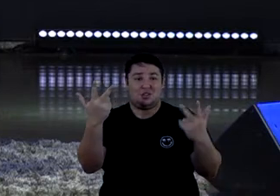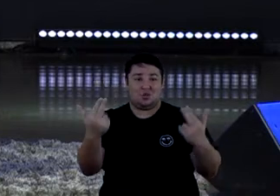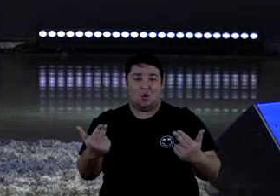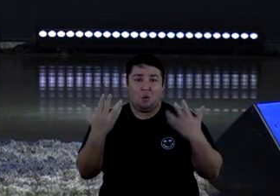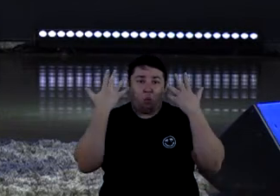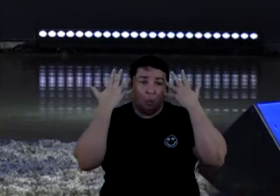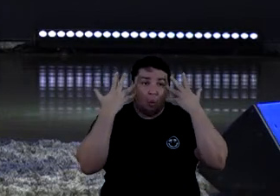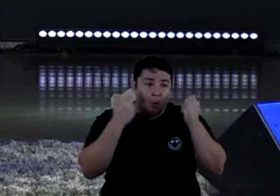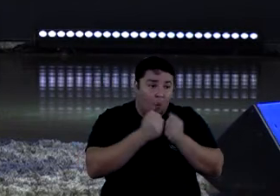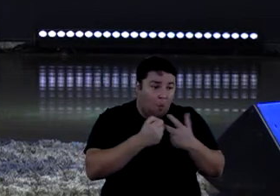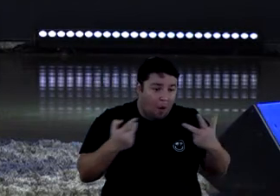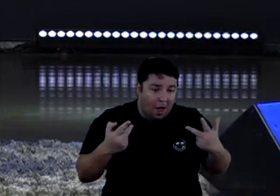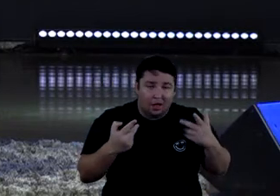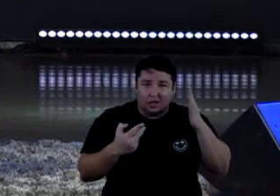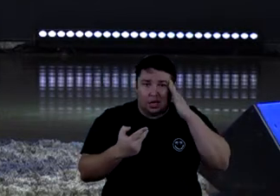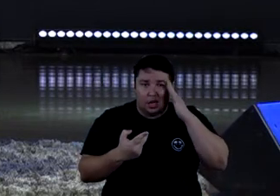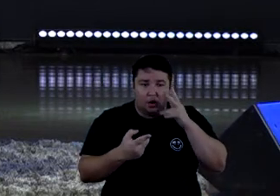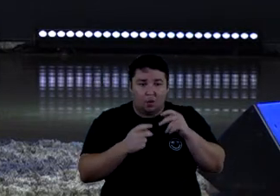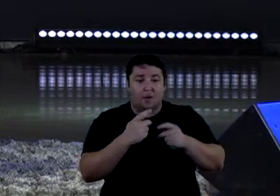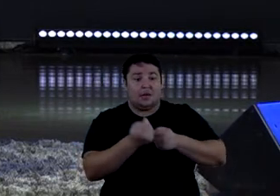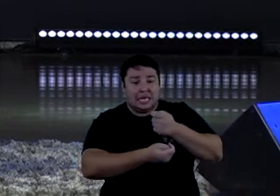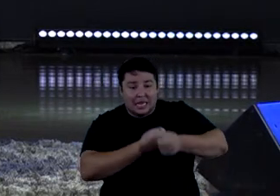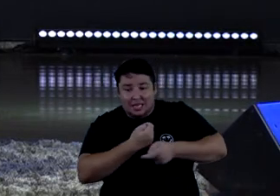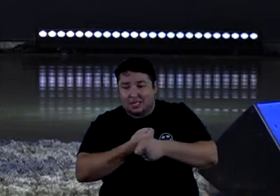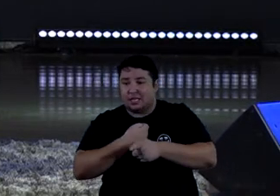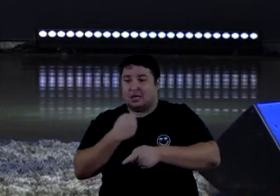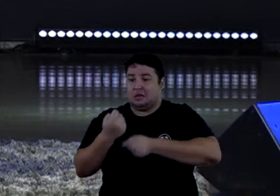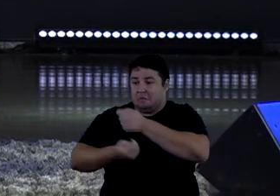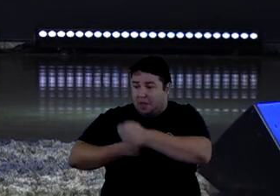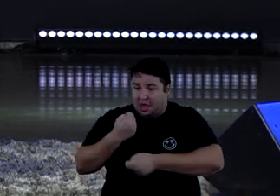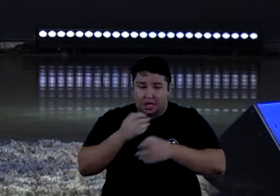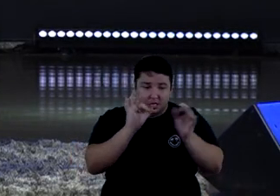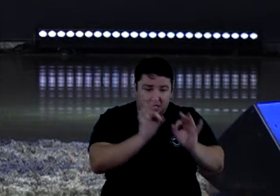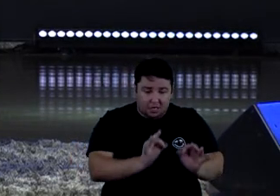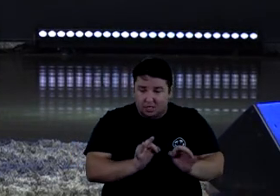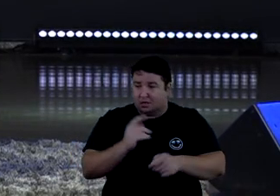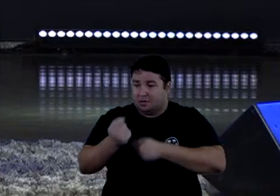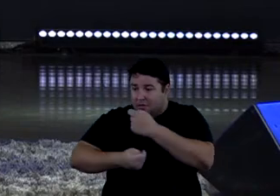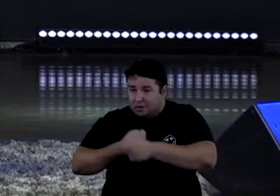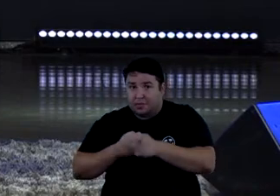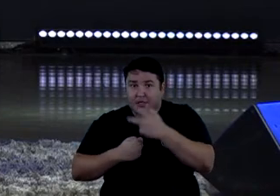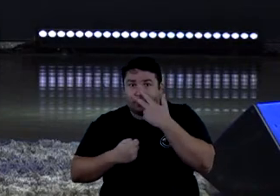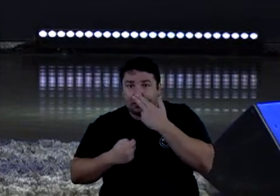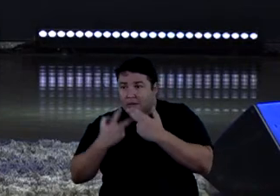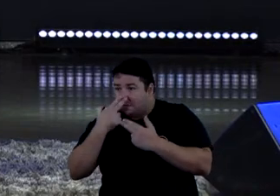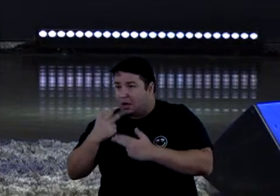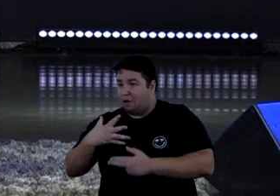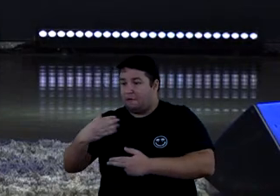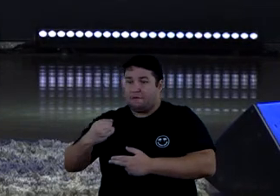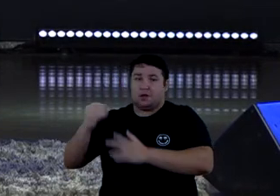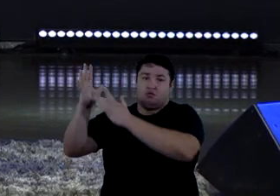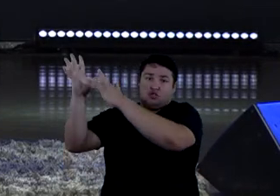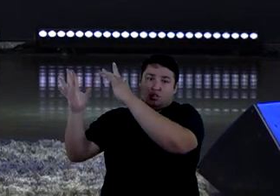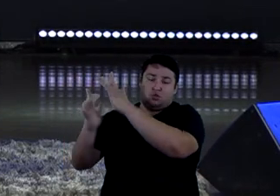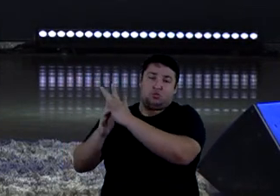animal selvagem, nem como um animal domesticado, nem como um animal adestrado, mas que você seja parecido com seu Filho